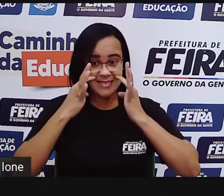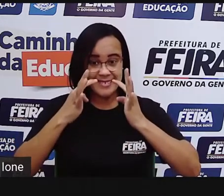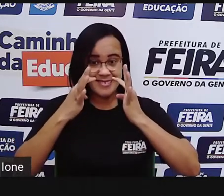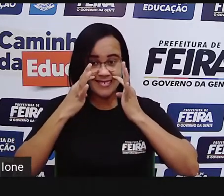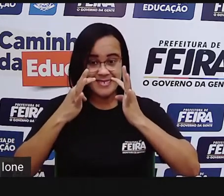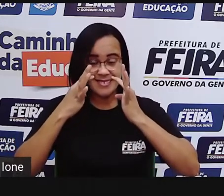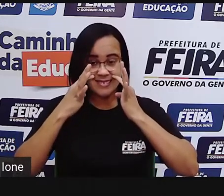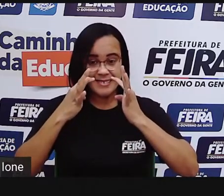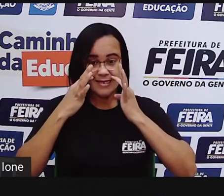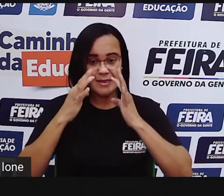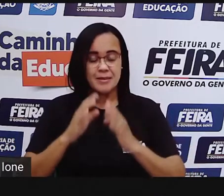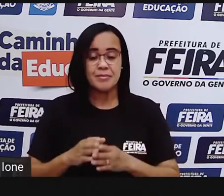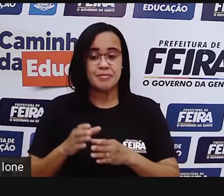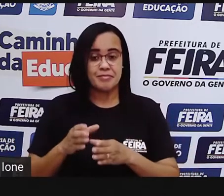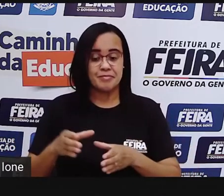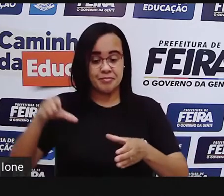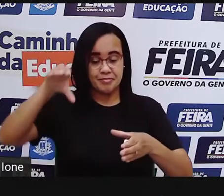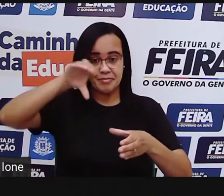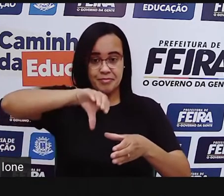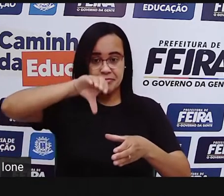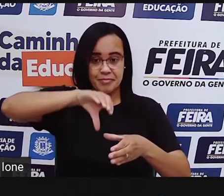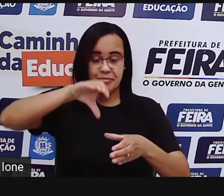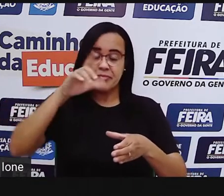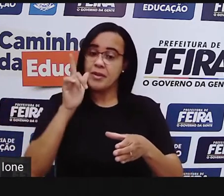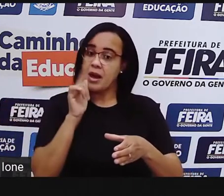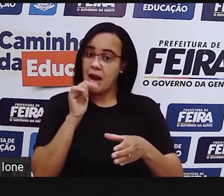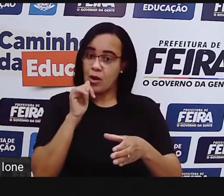Coloca bastante água no meu recipiente.